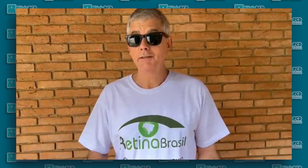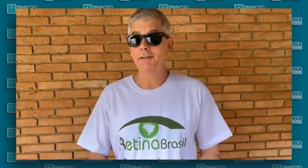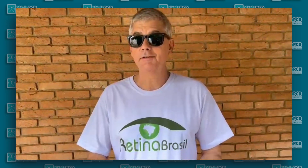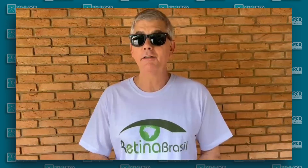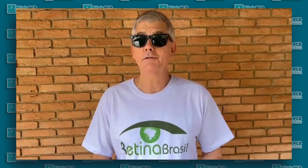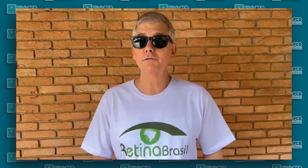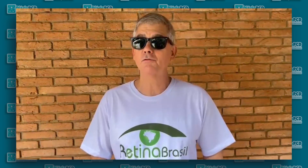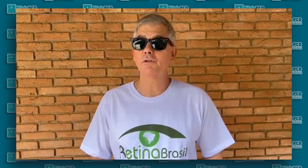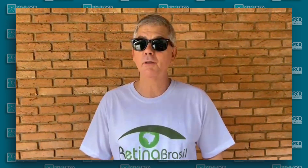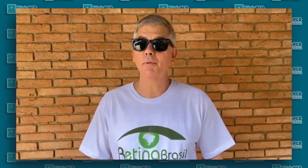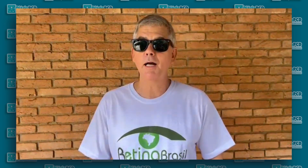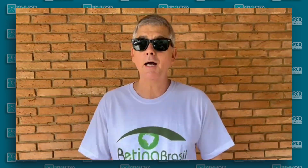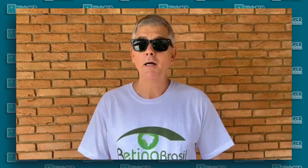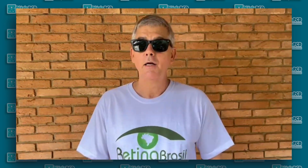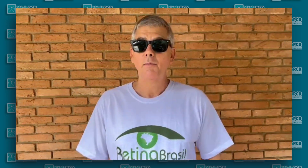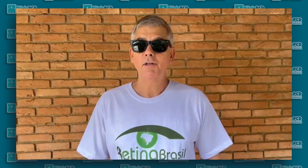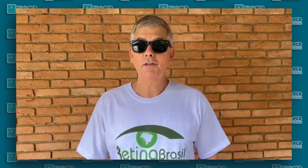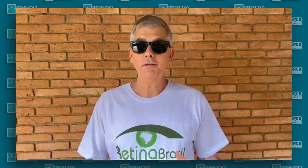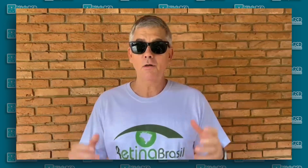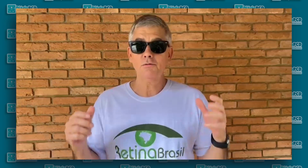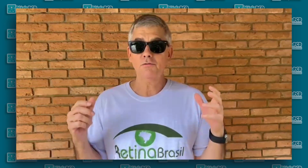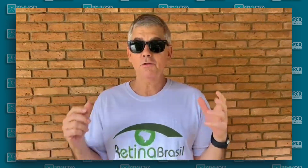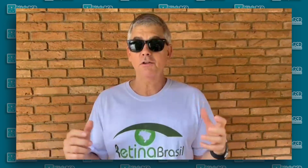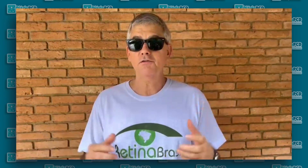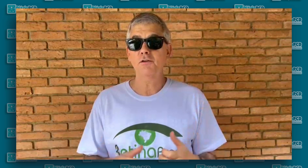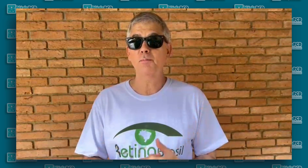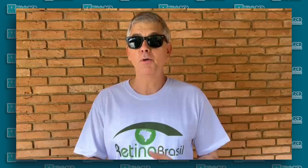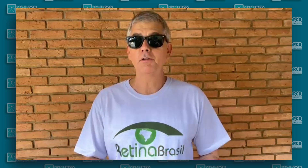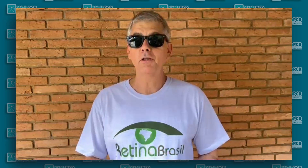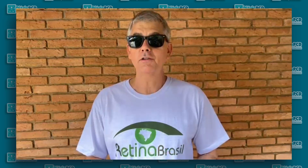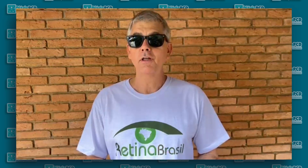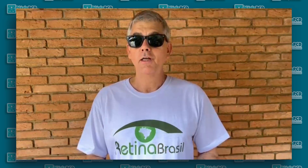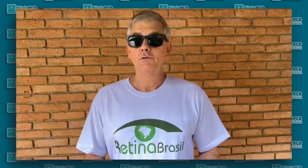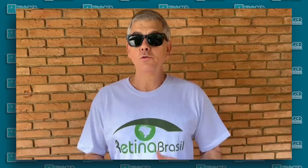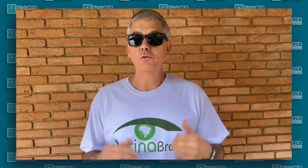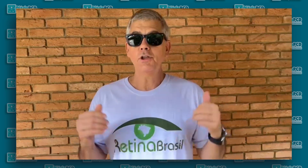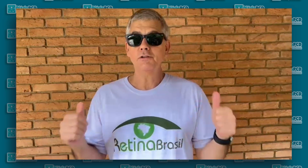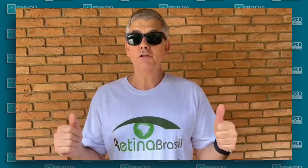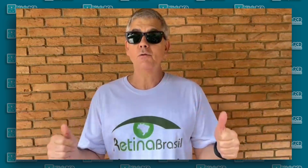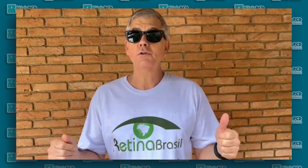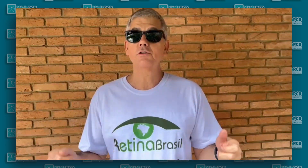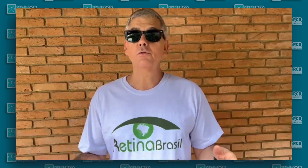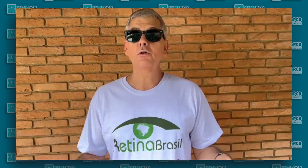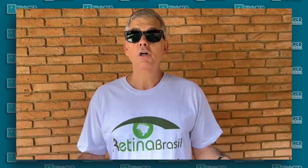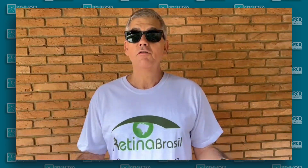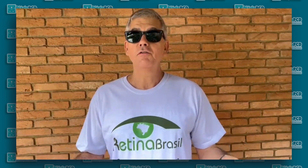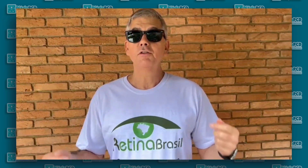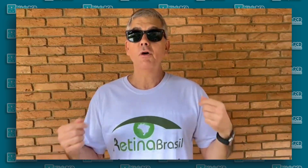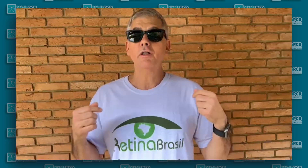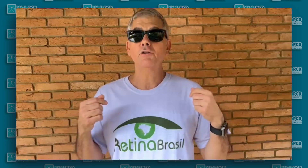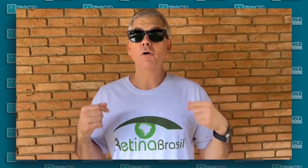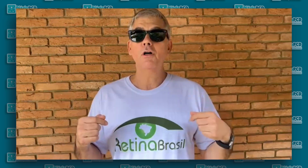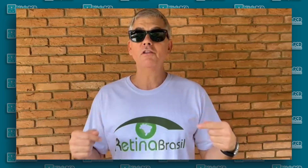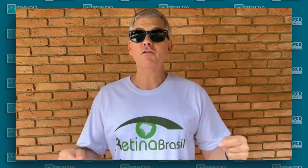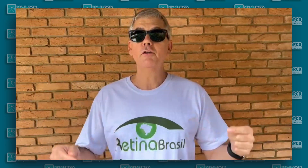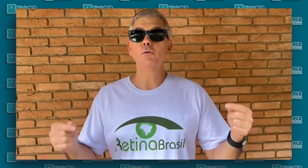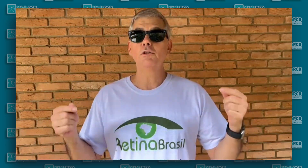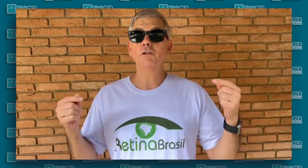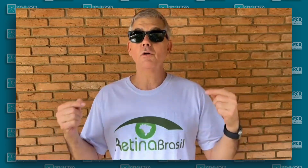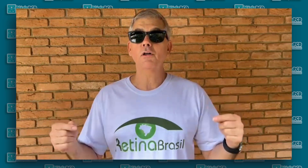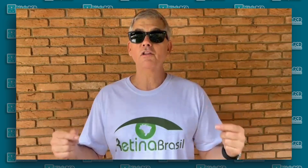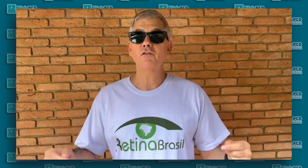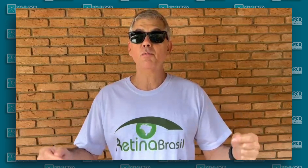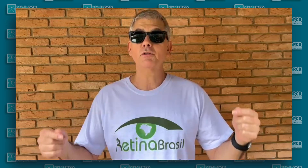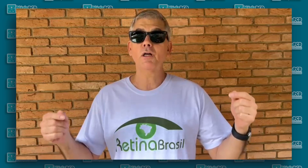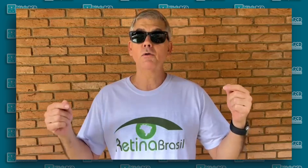são dezenas, não vou lembrar, mas cada um de vocês foi importante. Tudo que a gente conquistou foi vitória nossa, foi